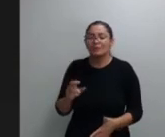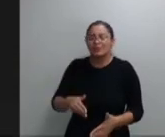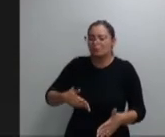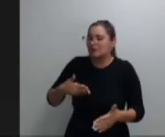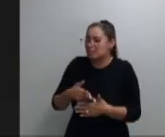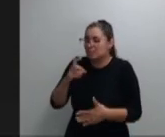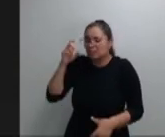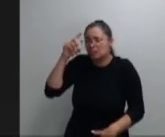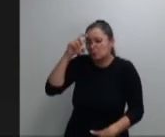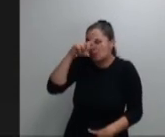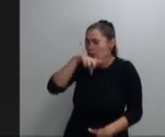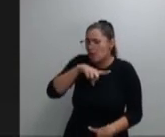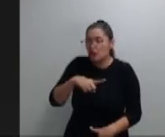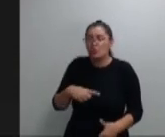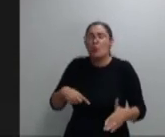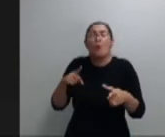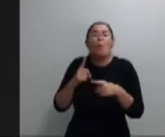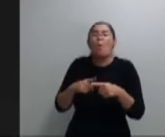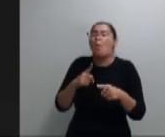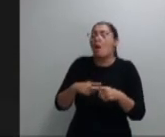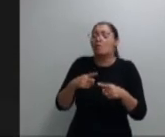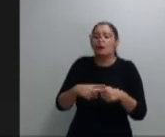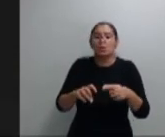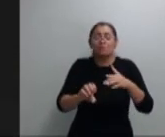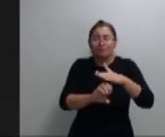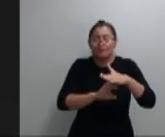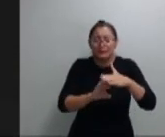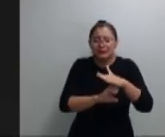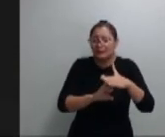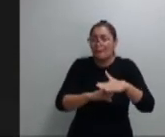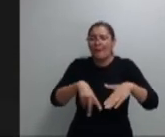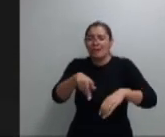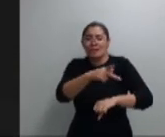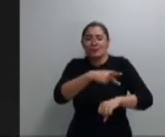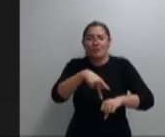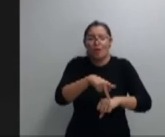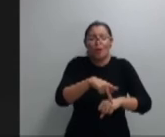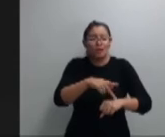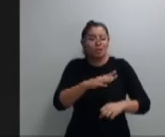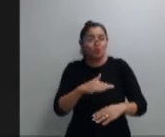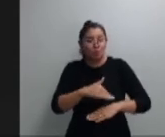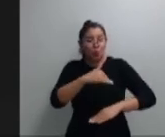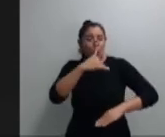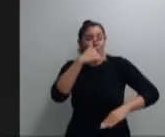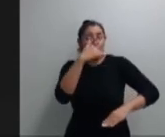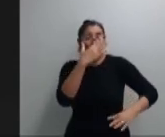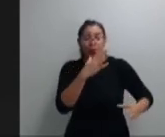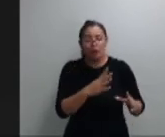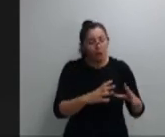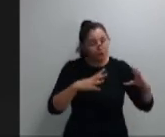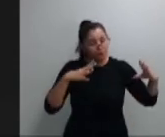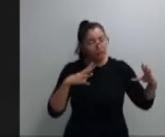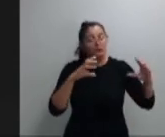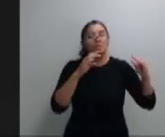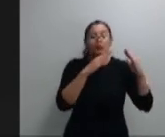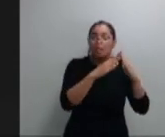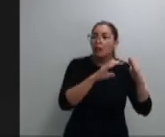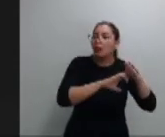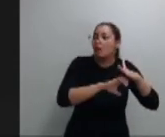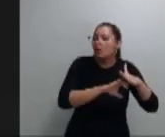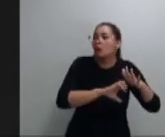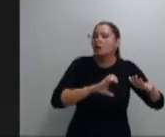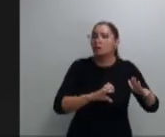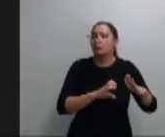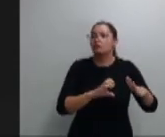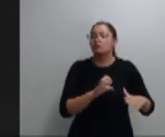as grandes empresas internacionais são sempre macroempresas então os países têm de se estruturar